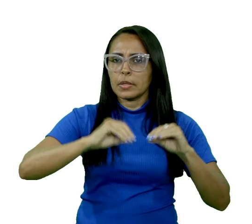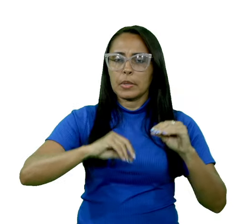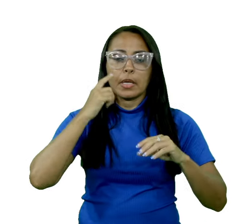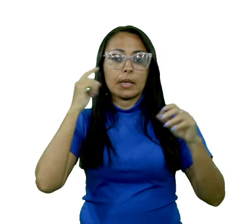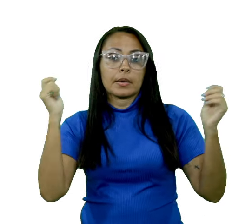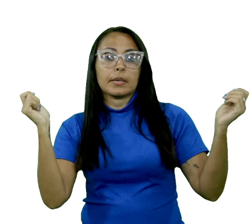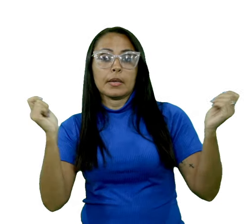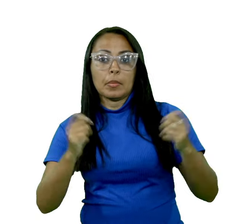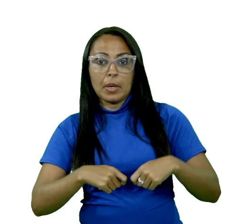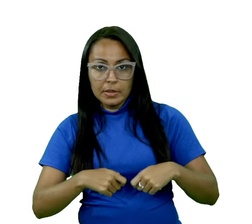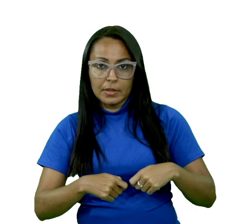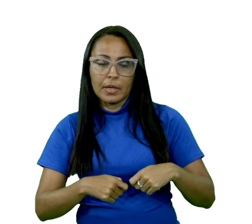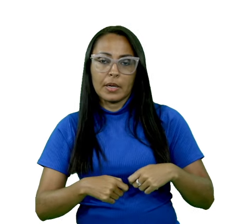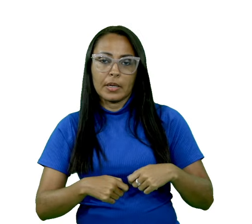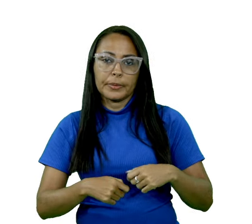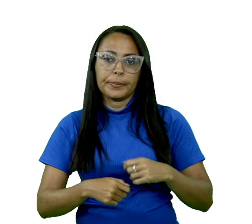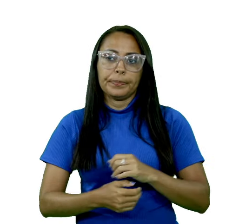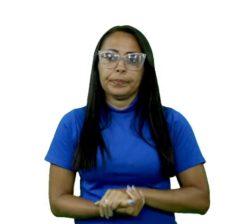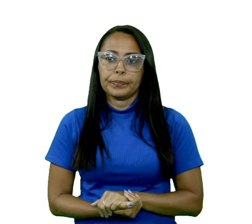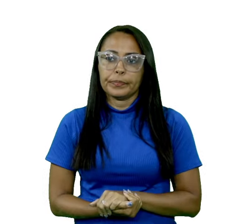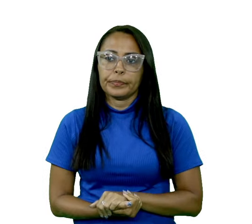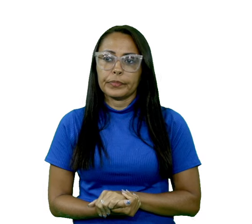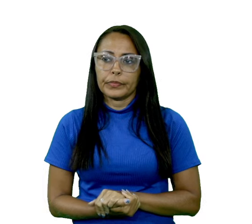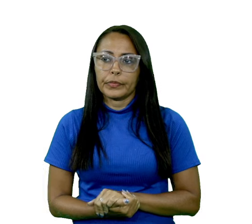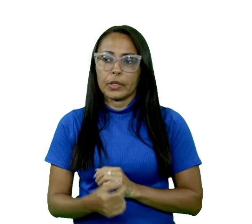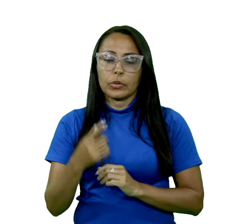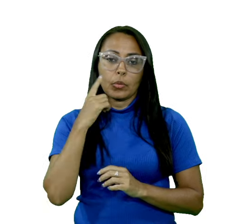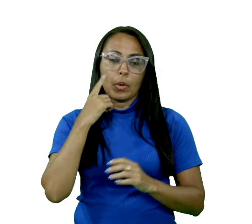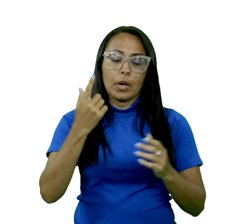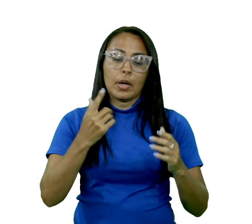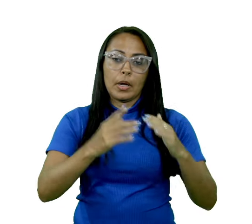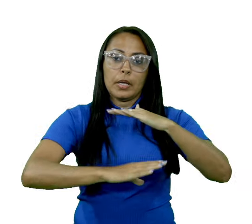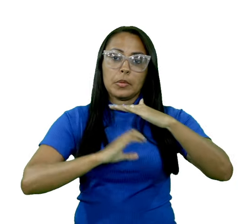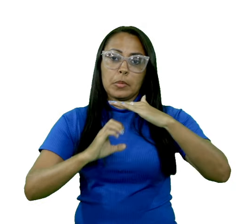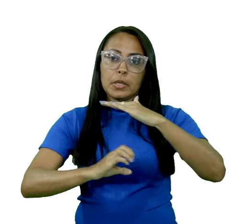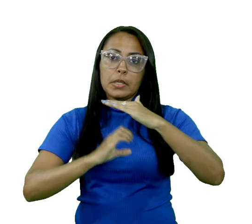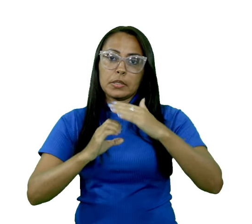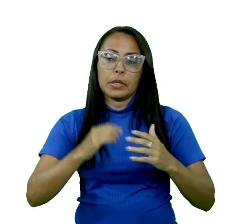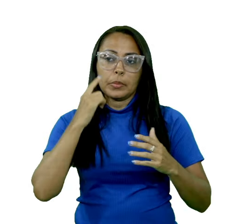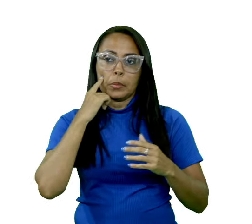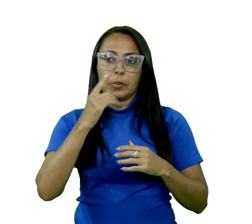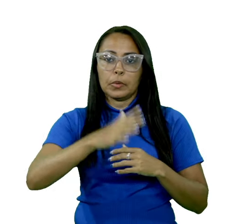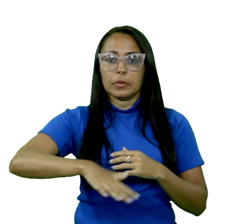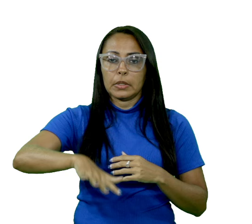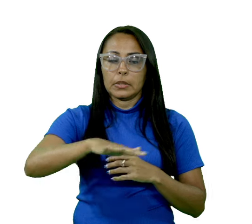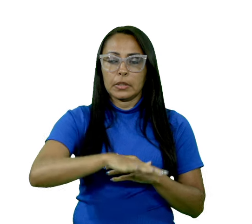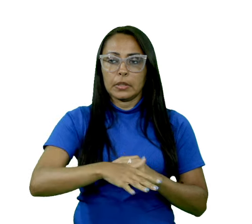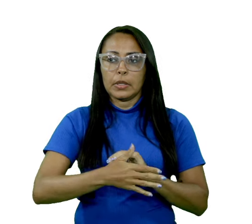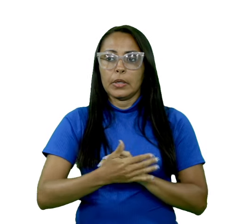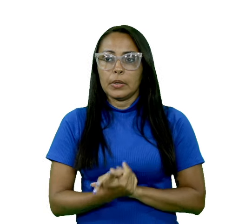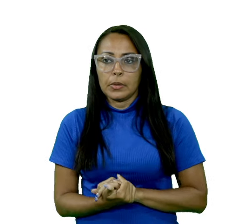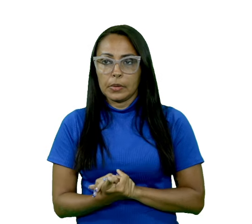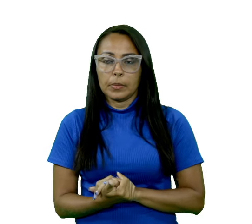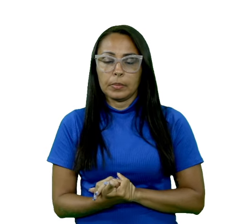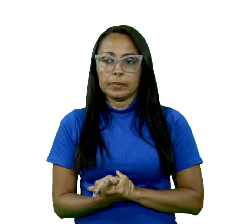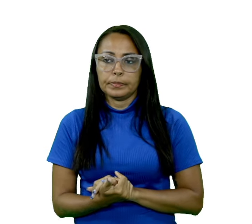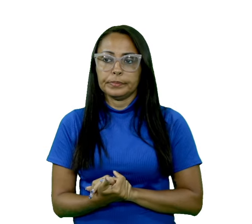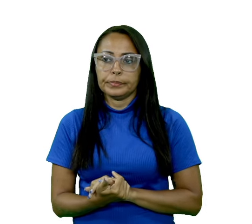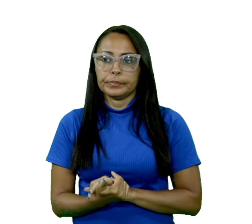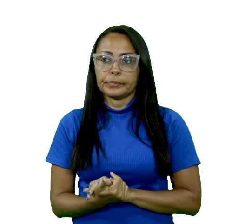capacidade operacional da empresa poder proporcionar ao cliente uma melhor prestação de